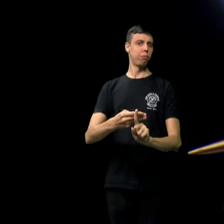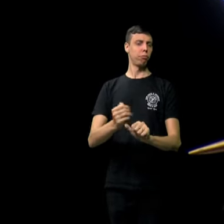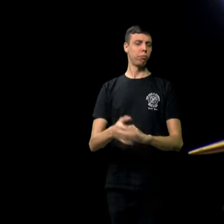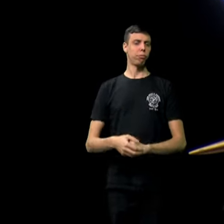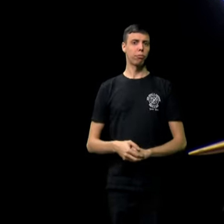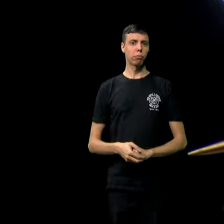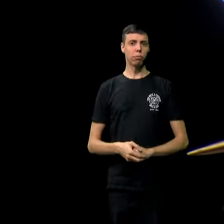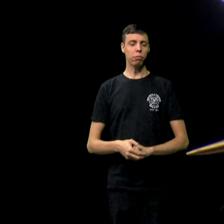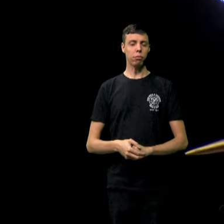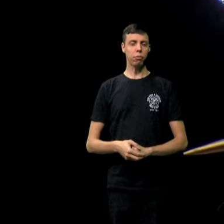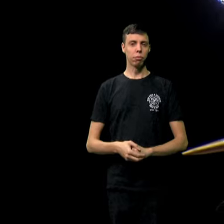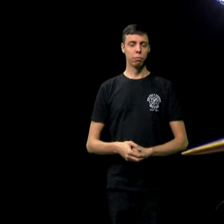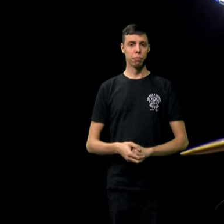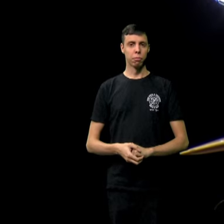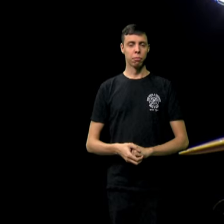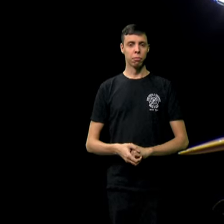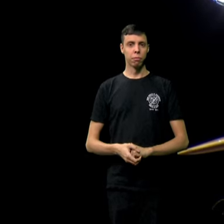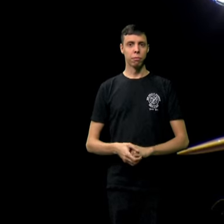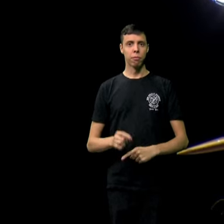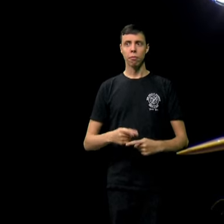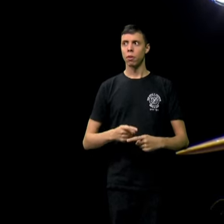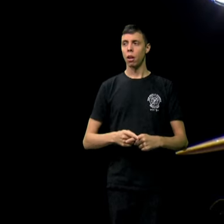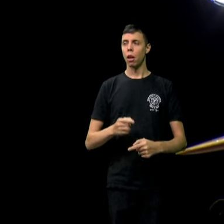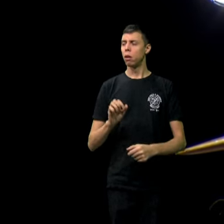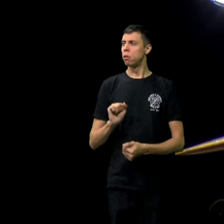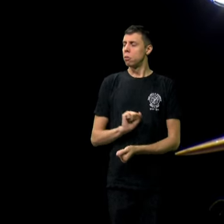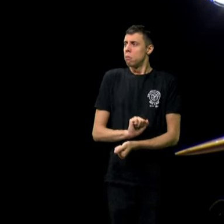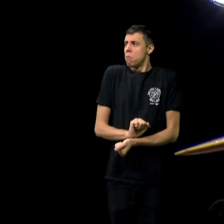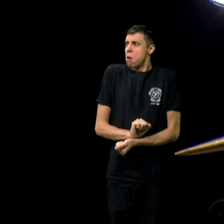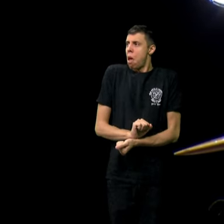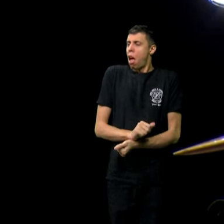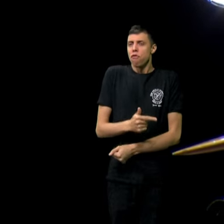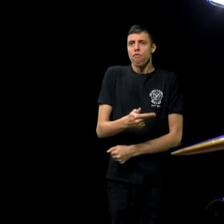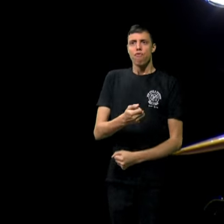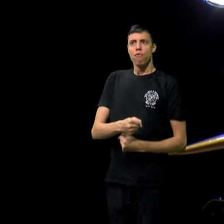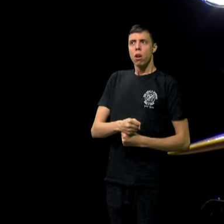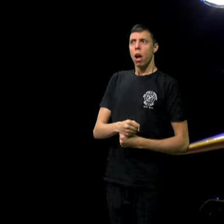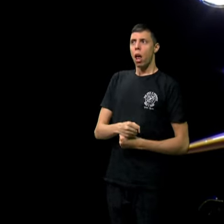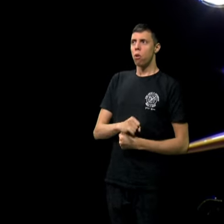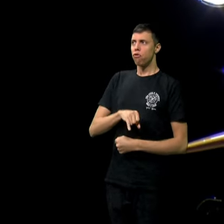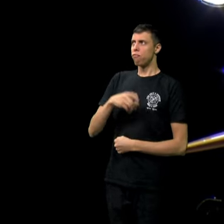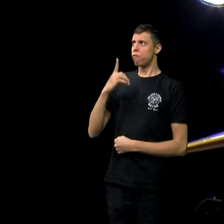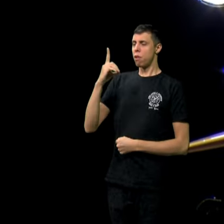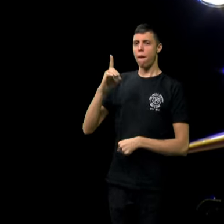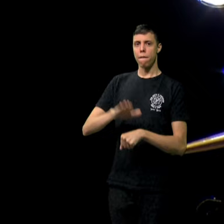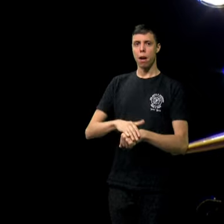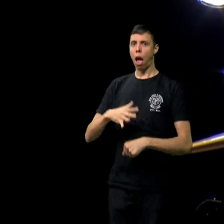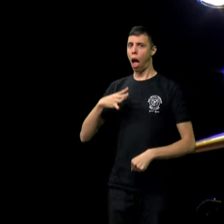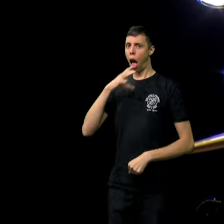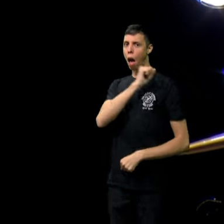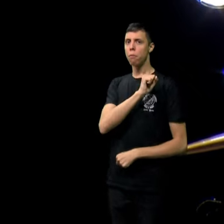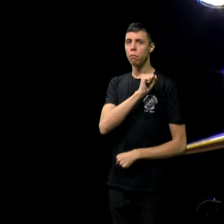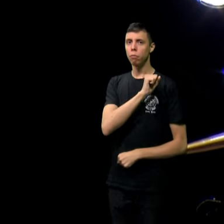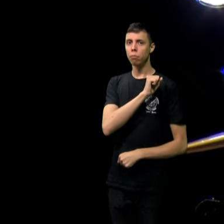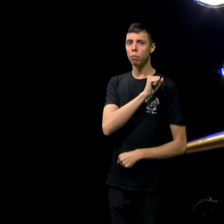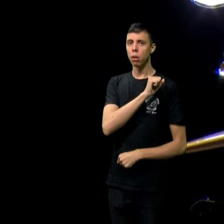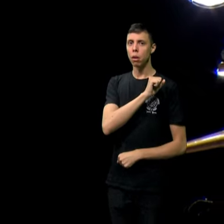Assim que Deus diz: poxa, porque eu vou esperar esse cara 7 anos se eu posso fazer em 4? E com 37 anos de idade me